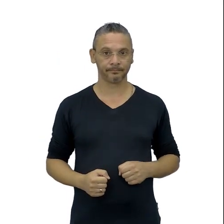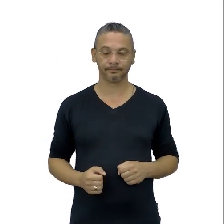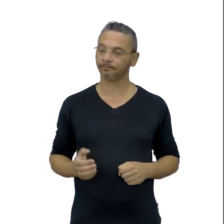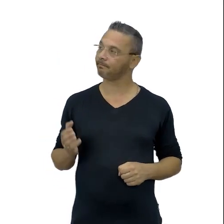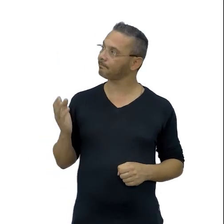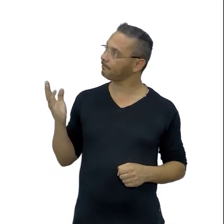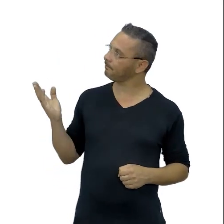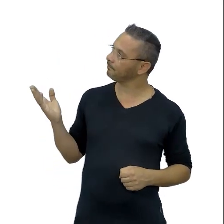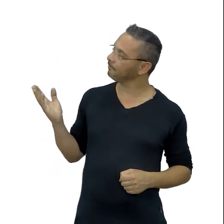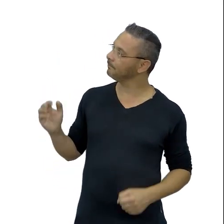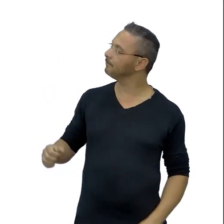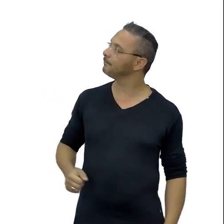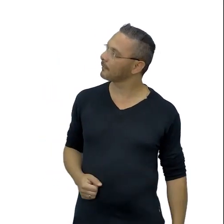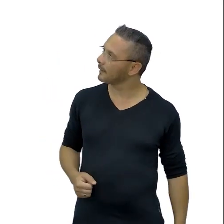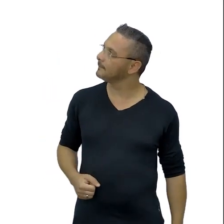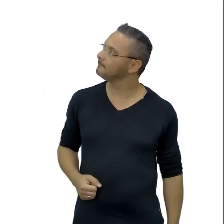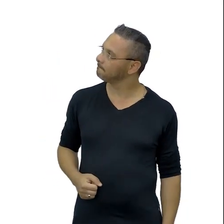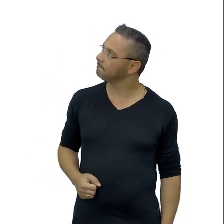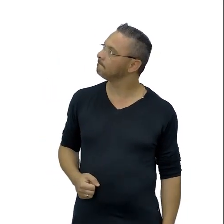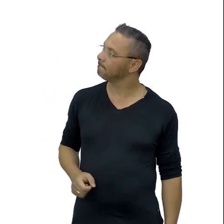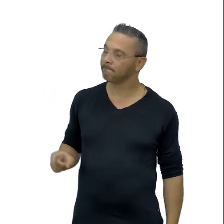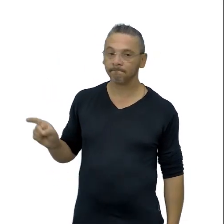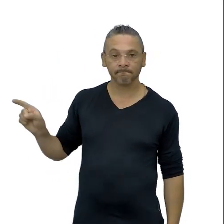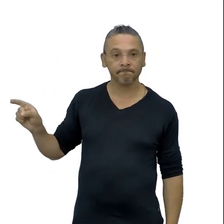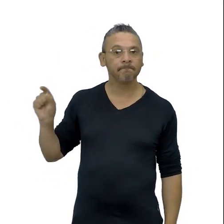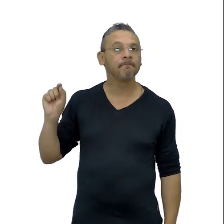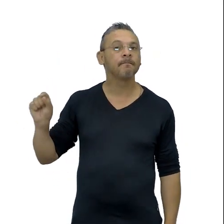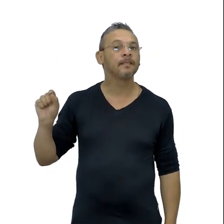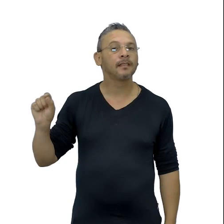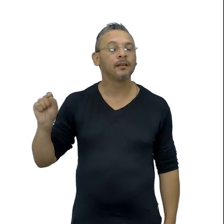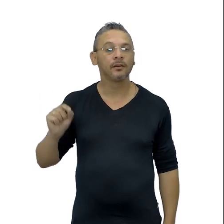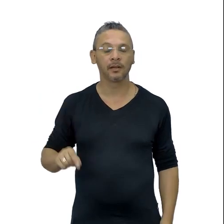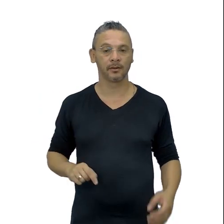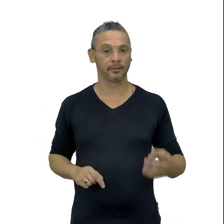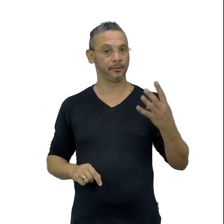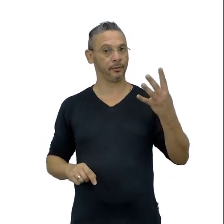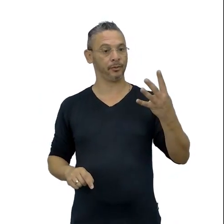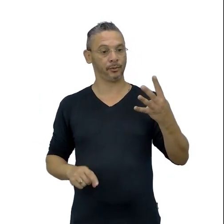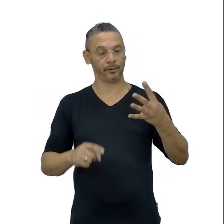No quadro, nós temos representados aqui os 4